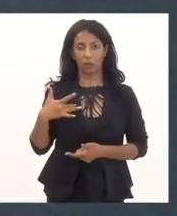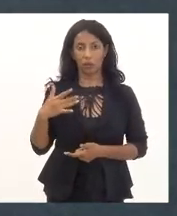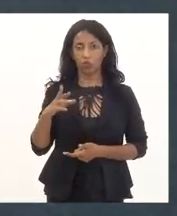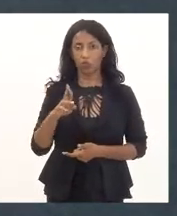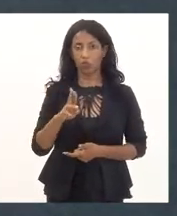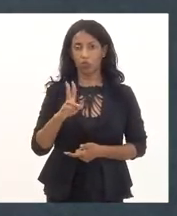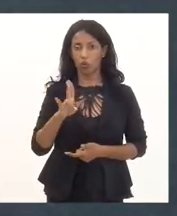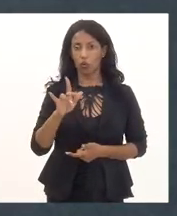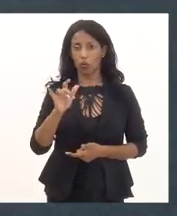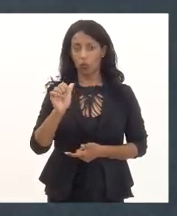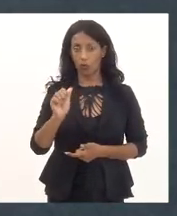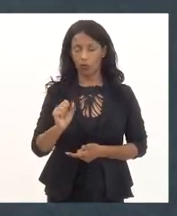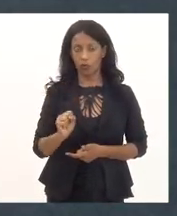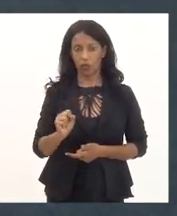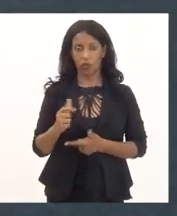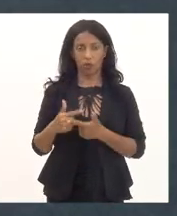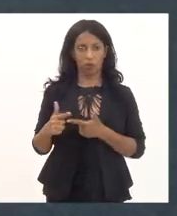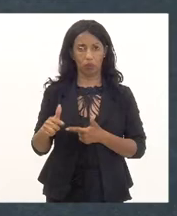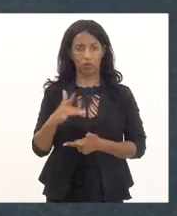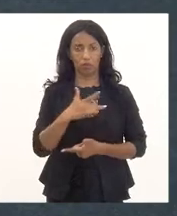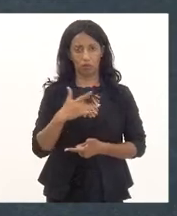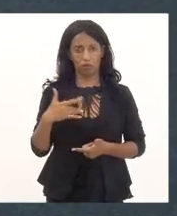só para fazer esse registro público.